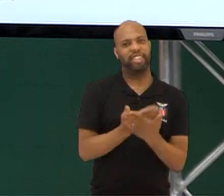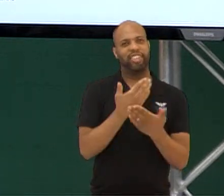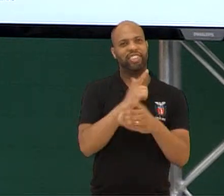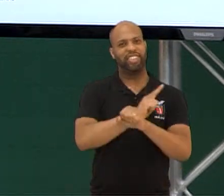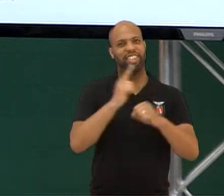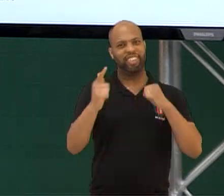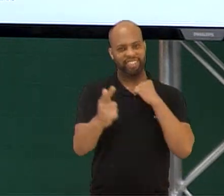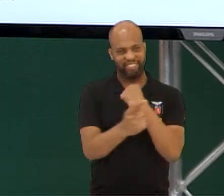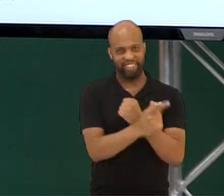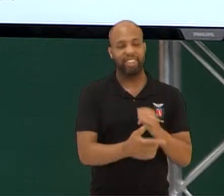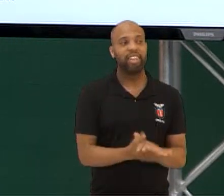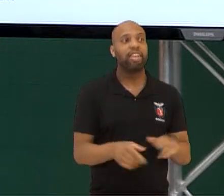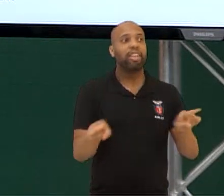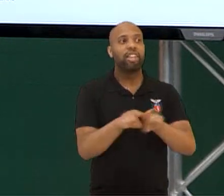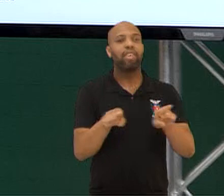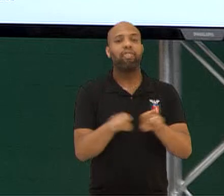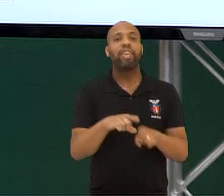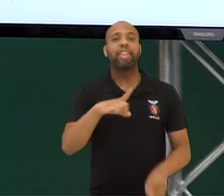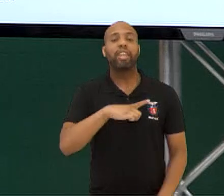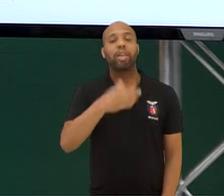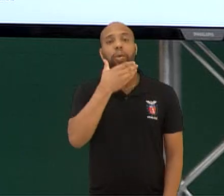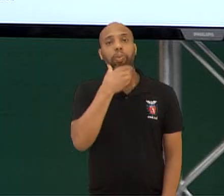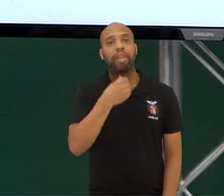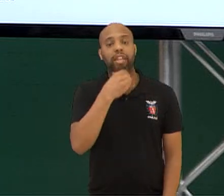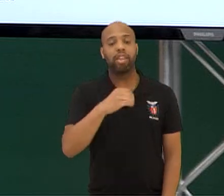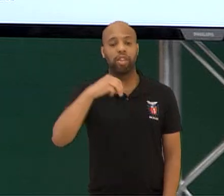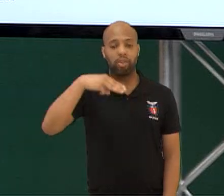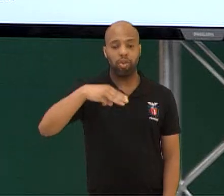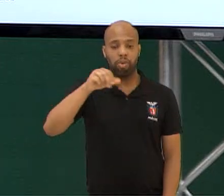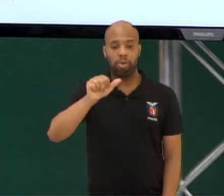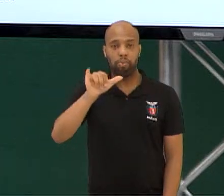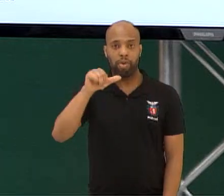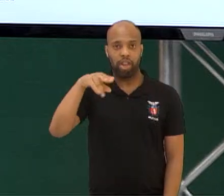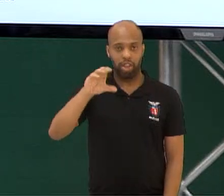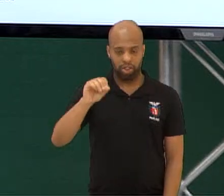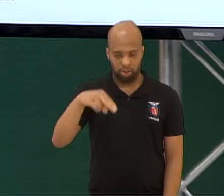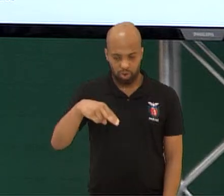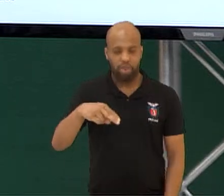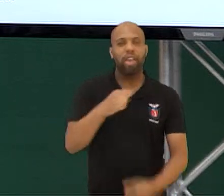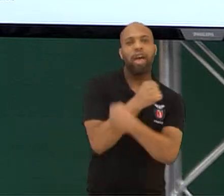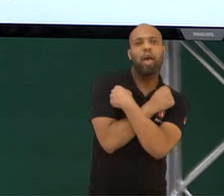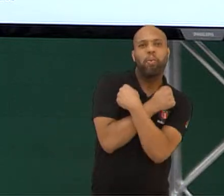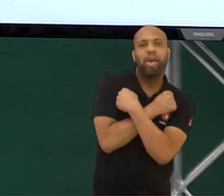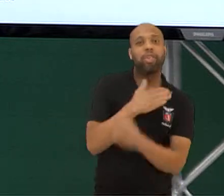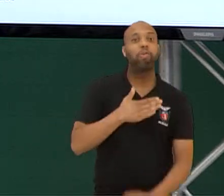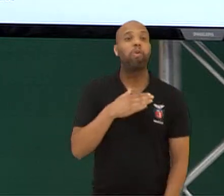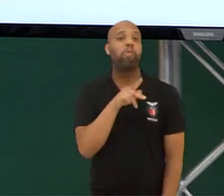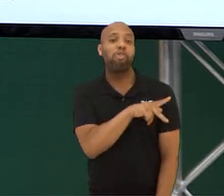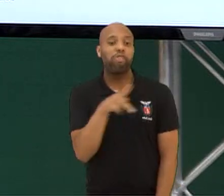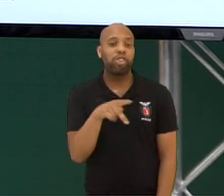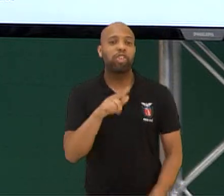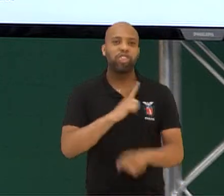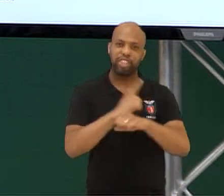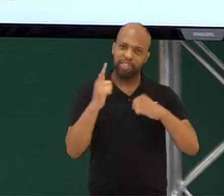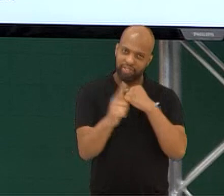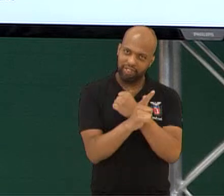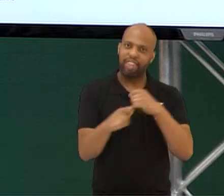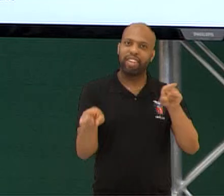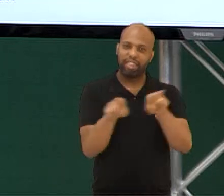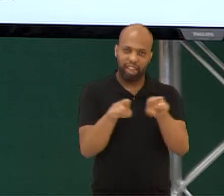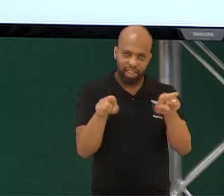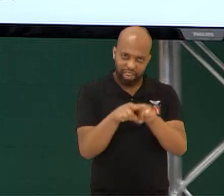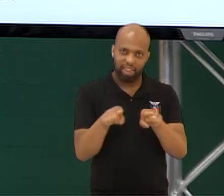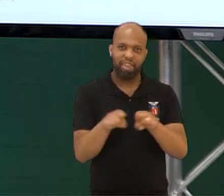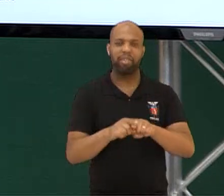à professora Crislaine. E também o Michael Ricardo Batista. Boa tarde. Abraço do meu professor César de Geografia, Colégio Estadual